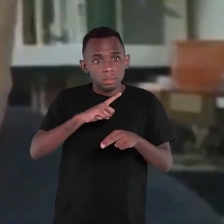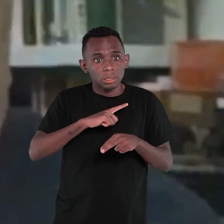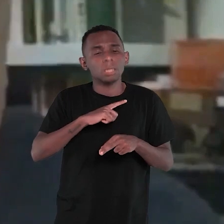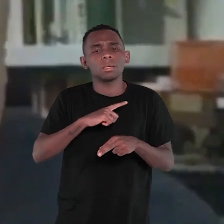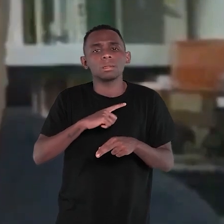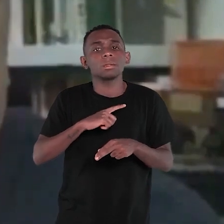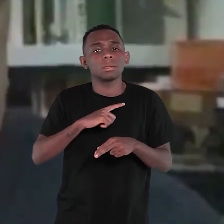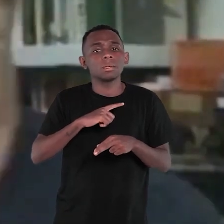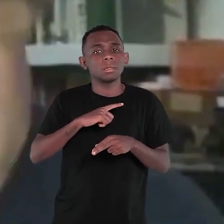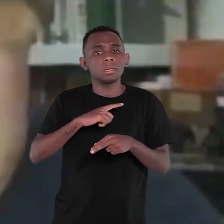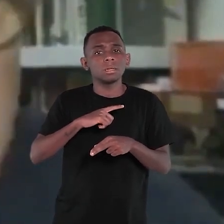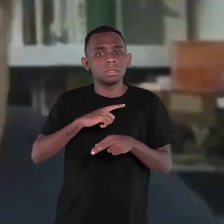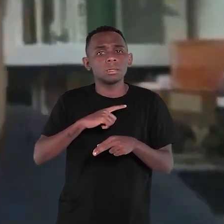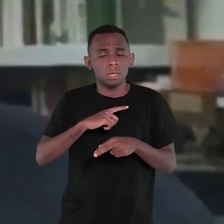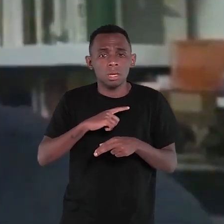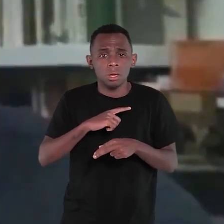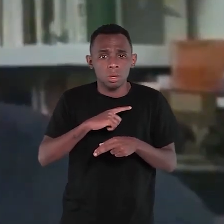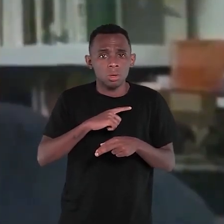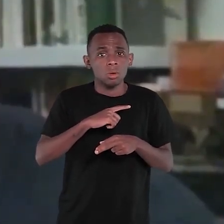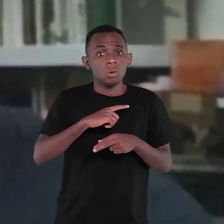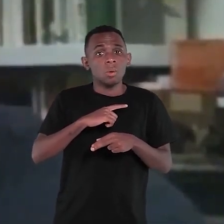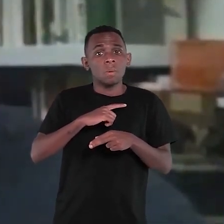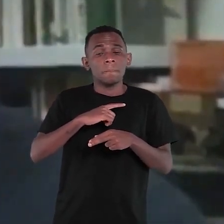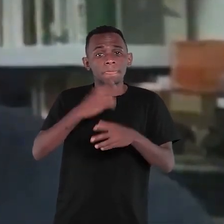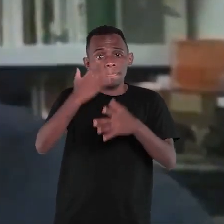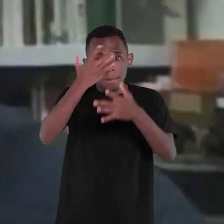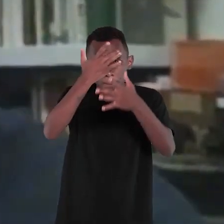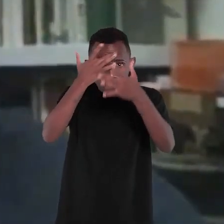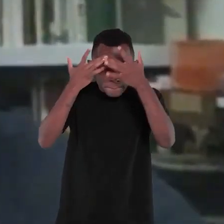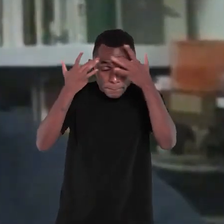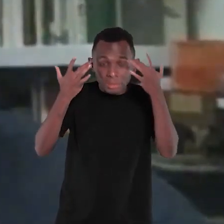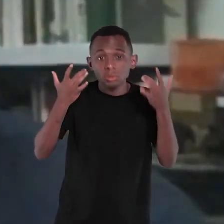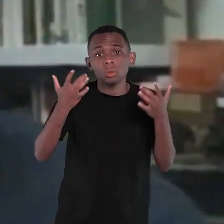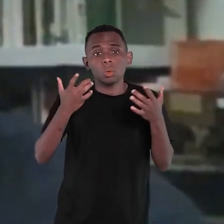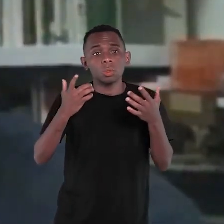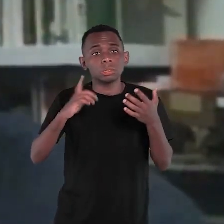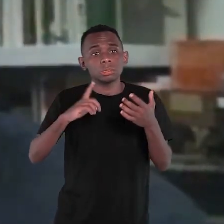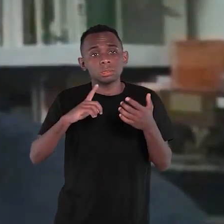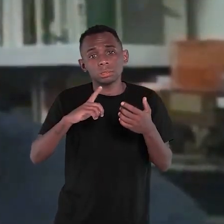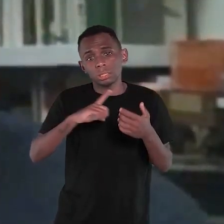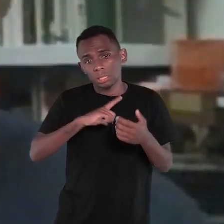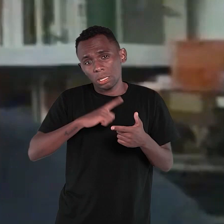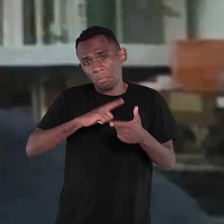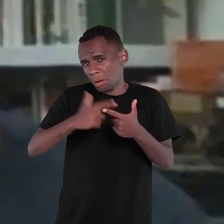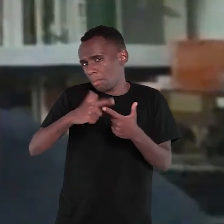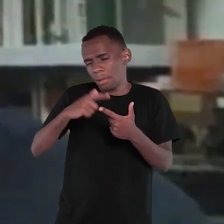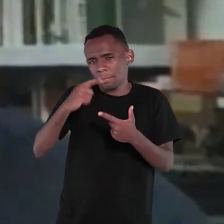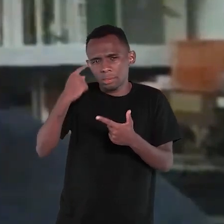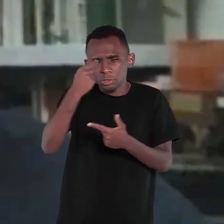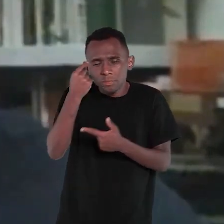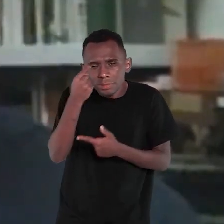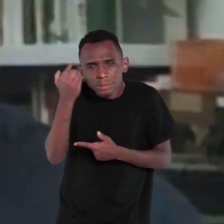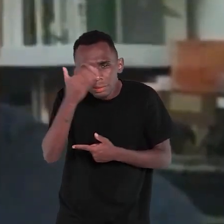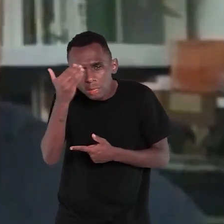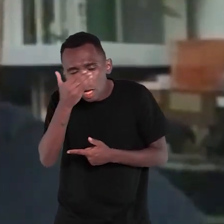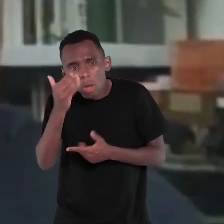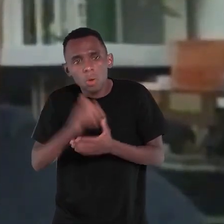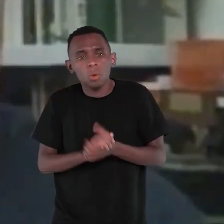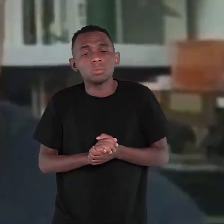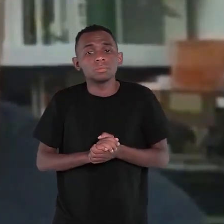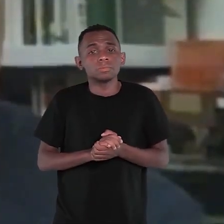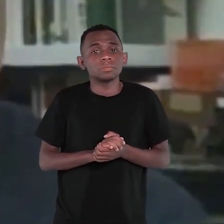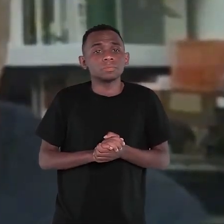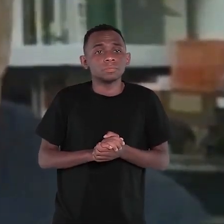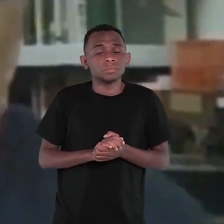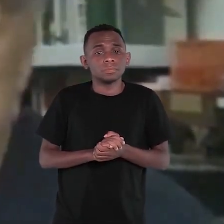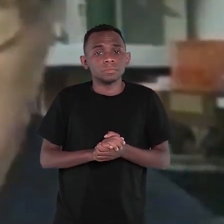frequência bastante importante, eu diria, de pessoas com questões de visão, né?